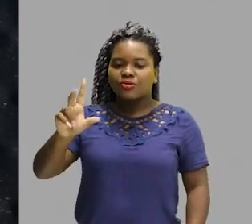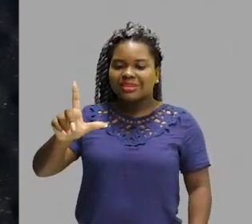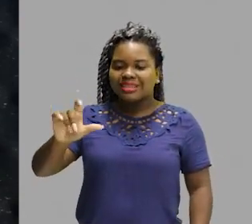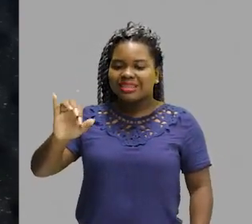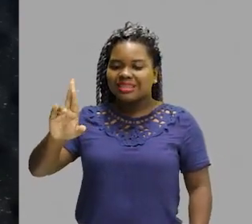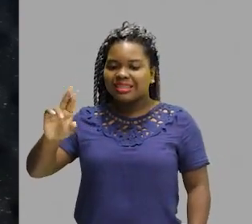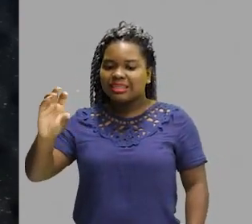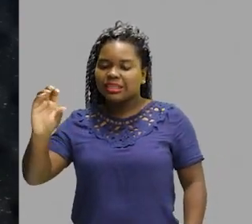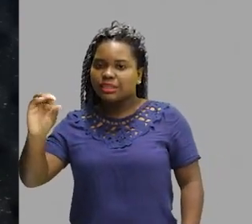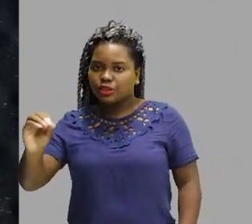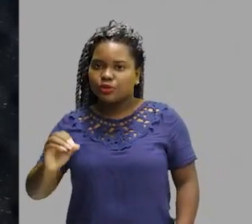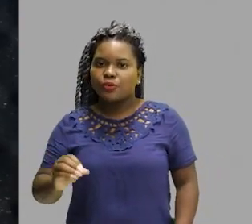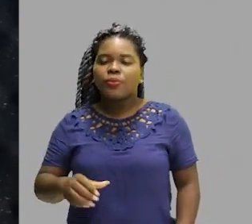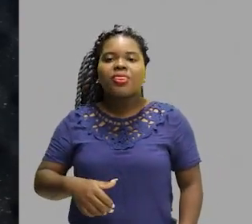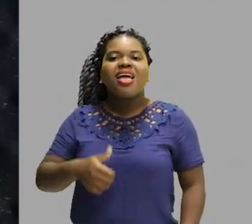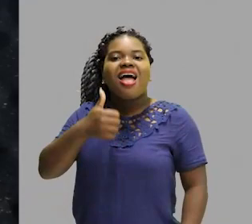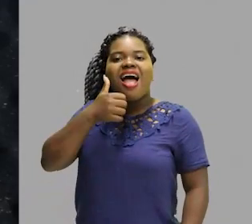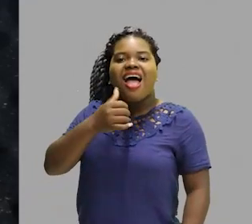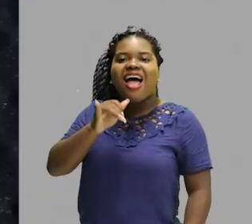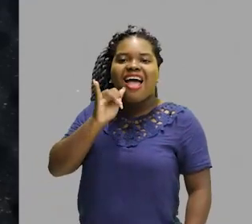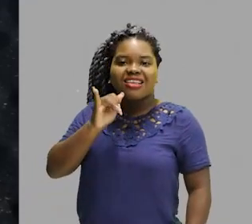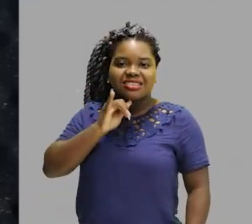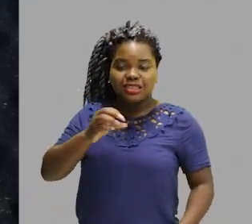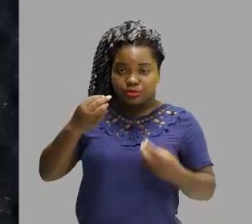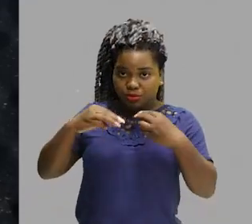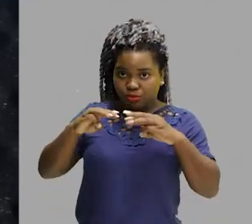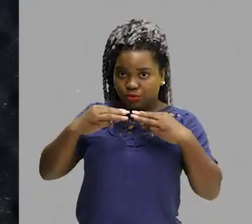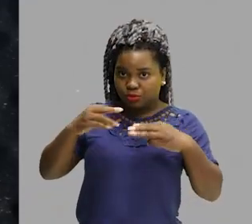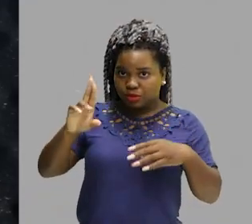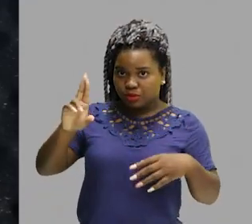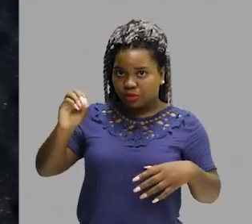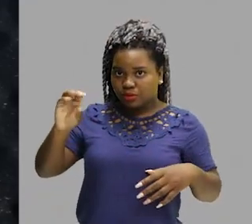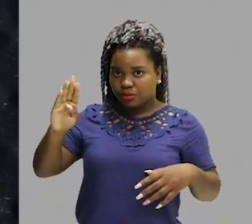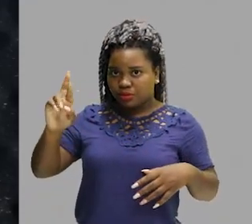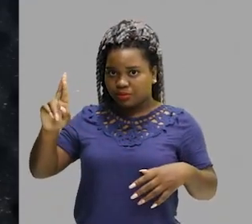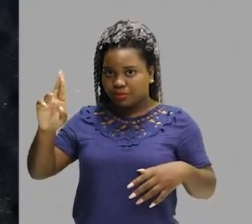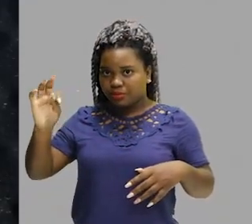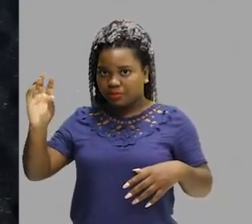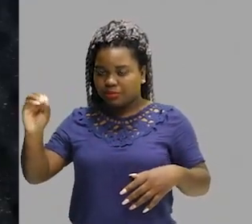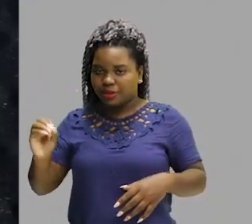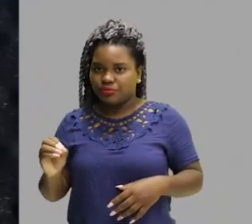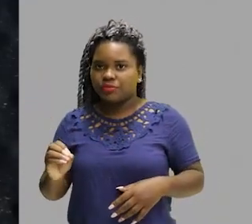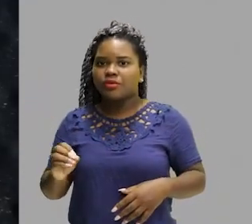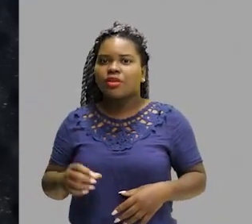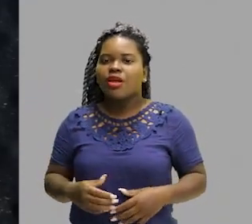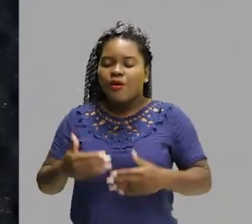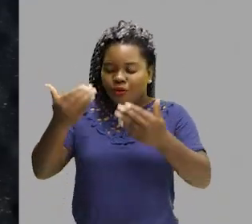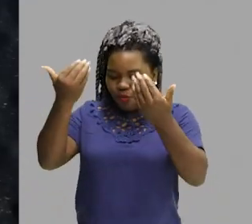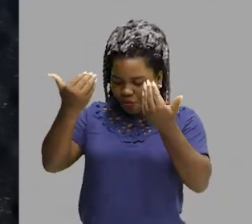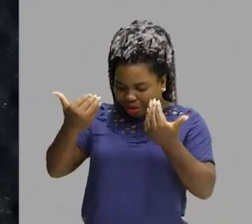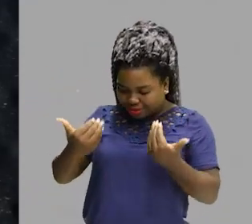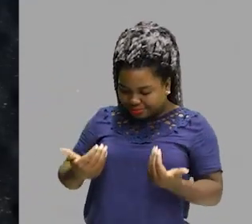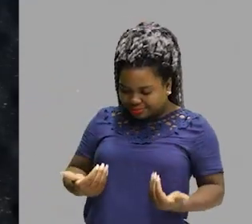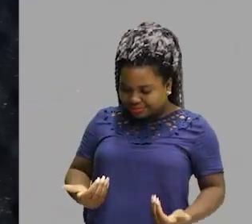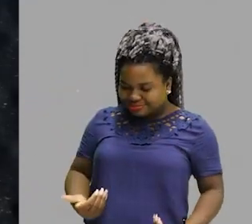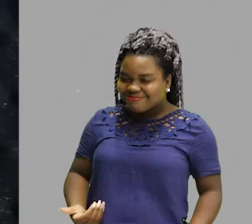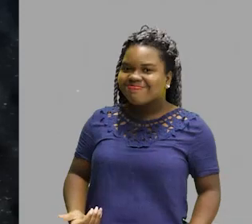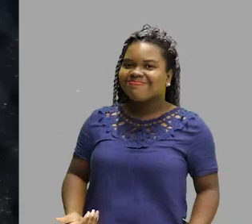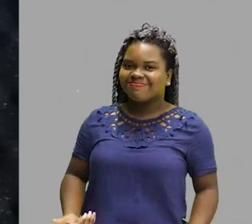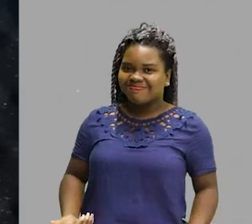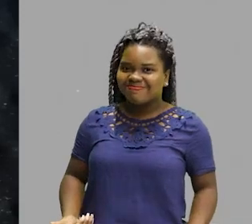Carlos disse, quando eu estou aqui. Este eu não é o Roberto Carlos, não